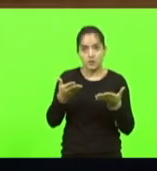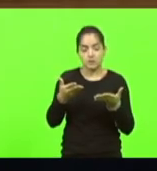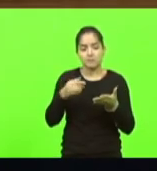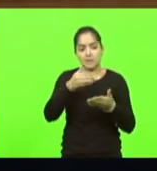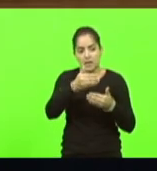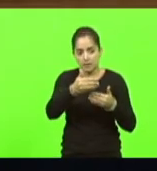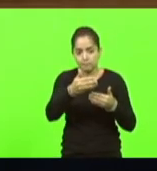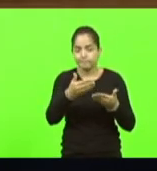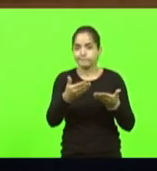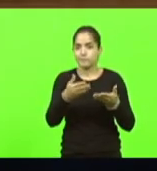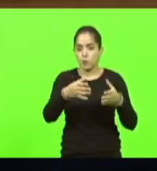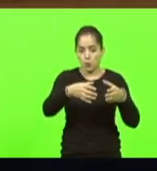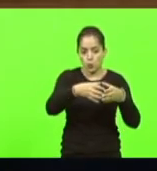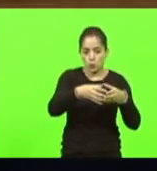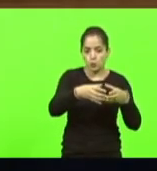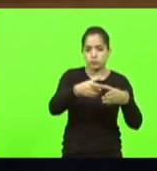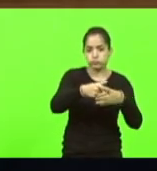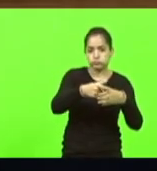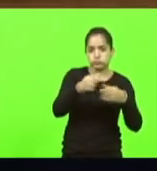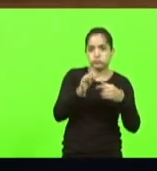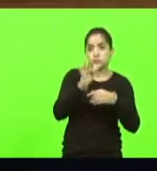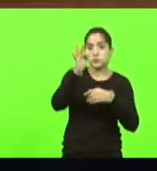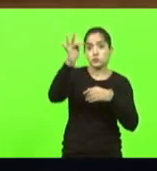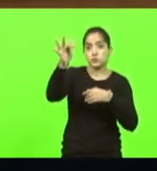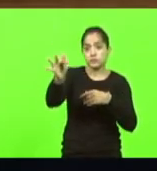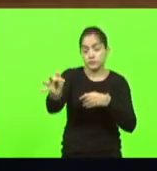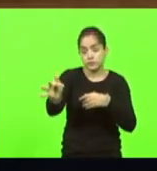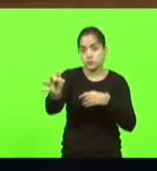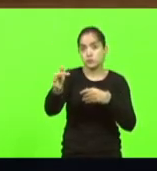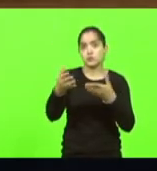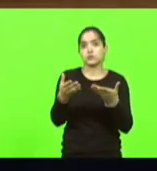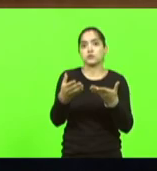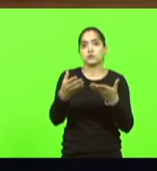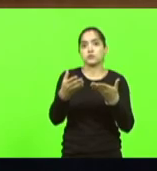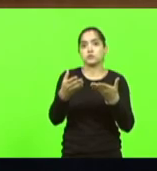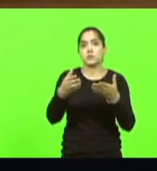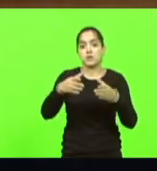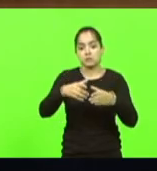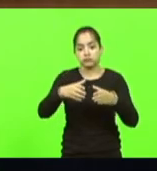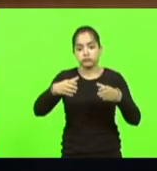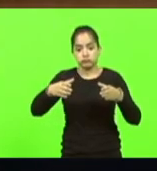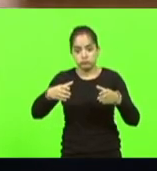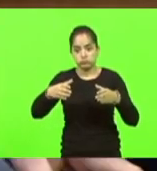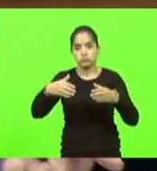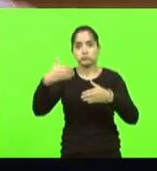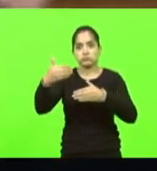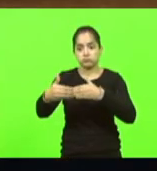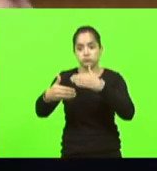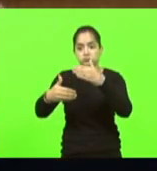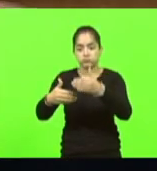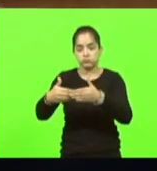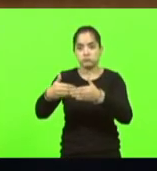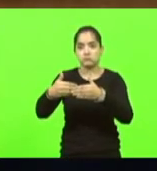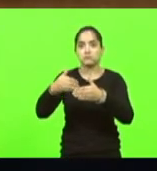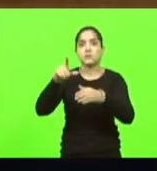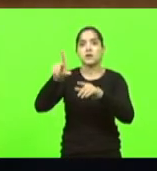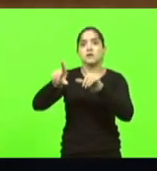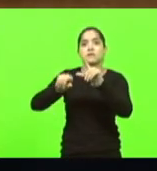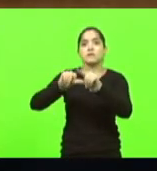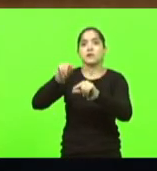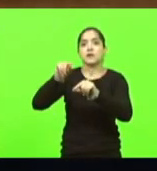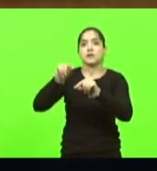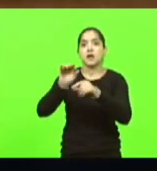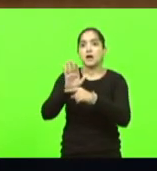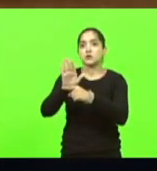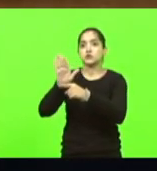menores e no futuro vão avançar sobre os médios e depois vão privilegiar ainda mais quem ganha